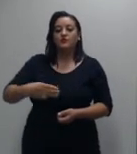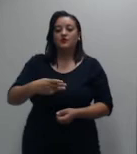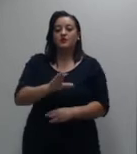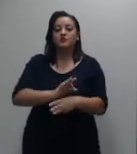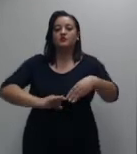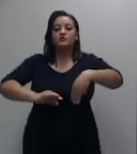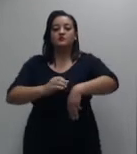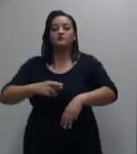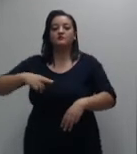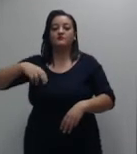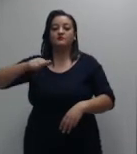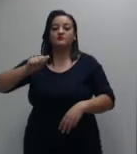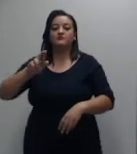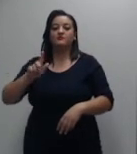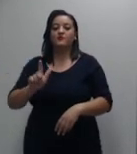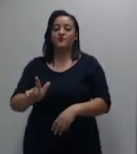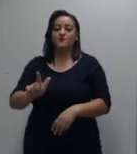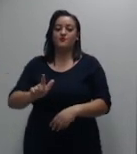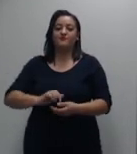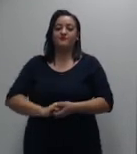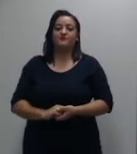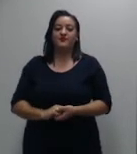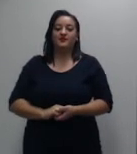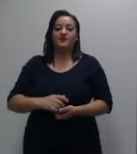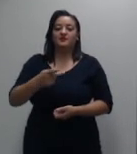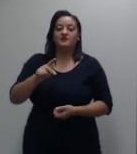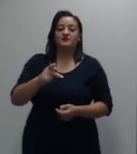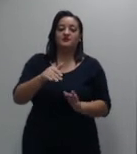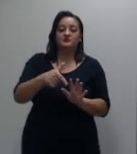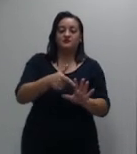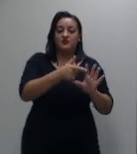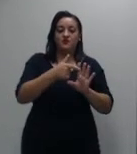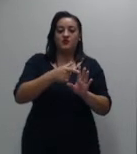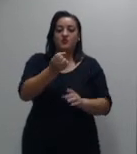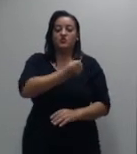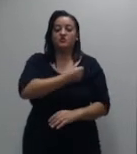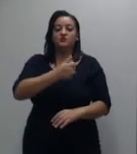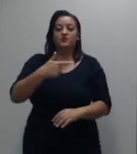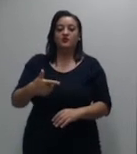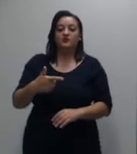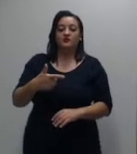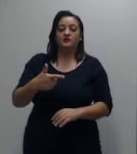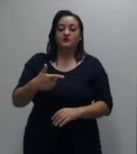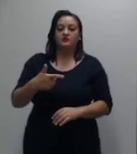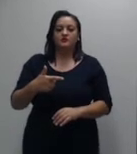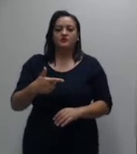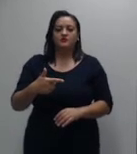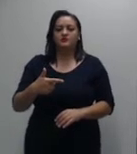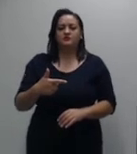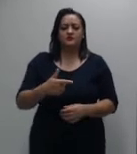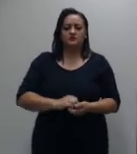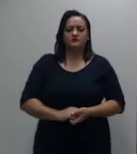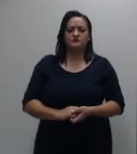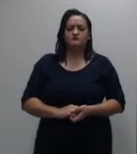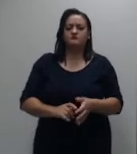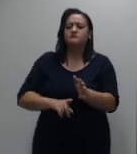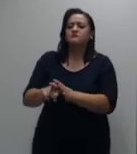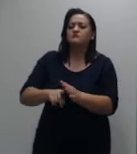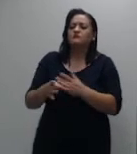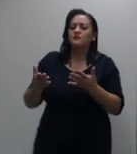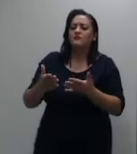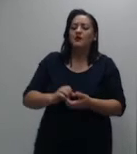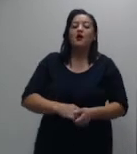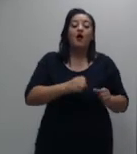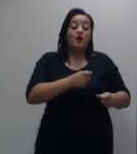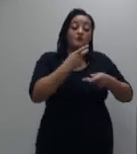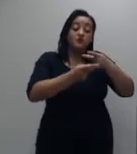Araújo e do seu índice é o número dois segue pois não pois não vai